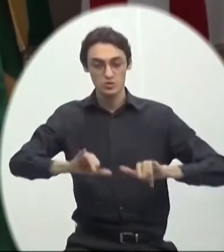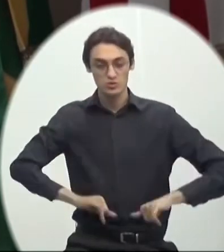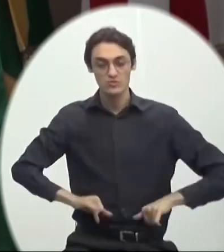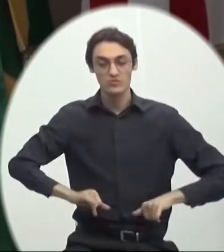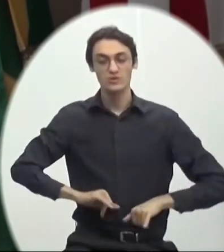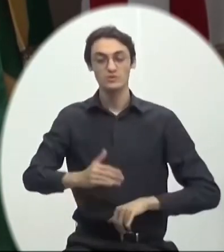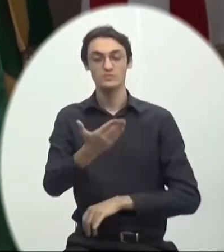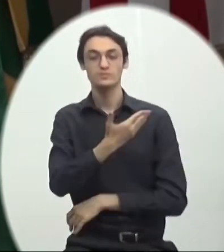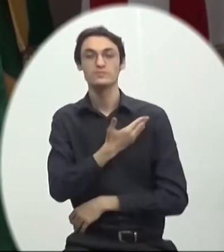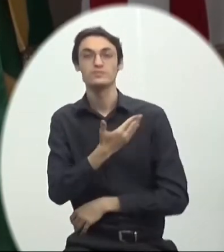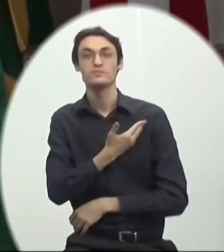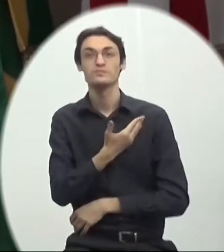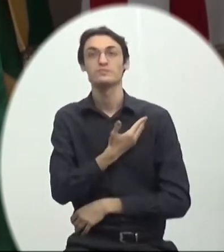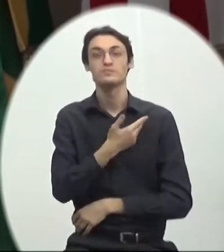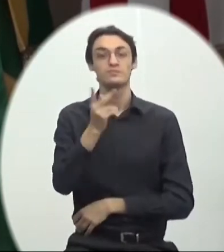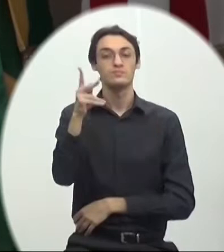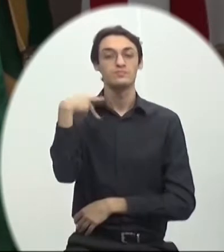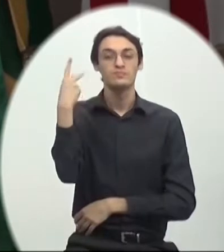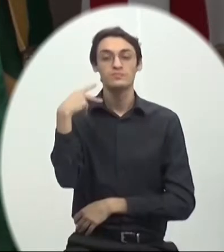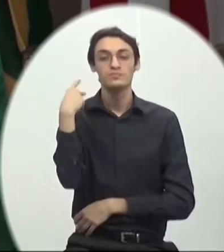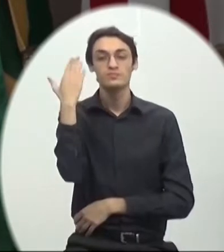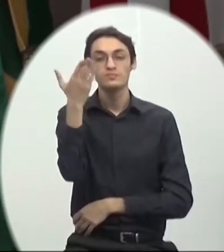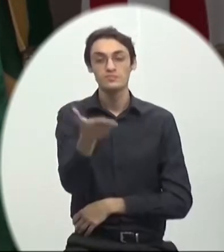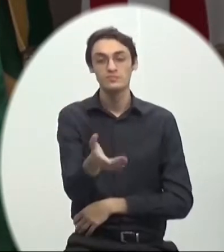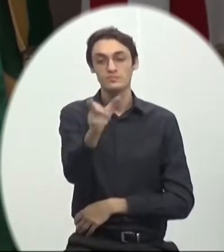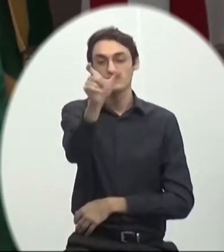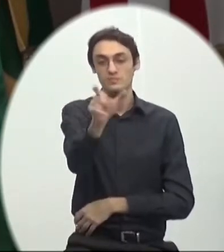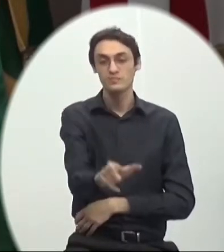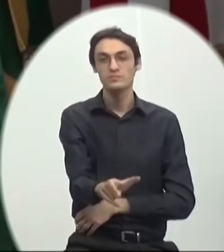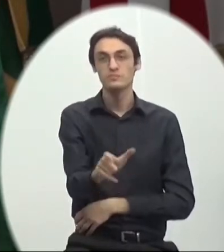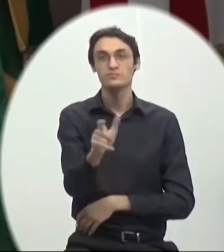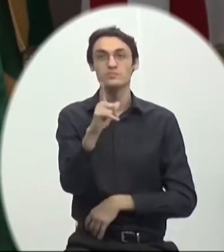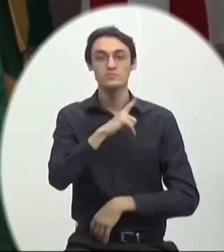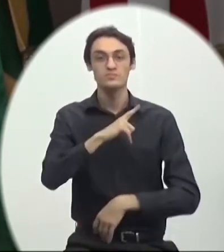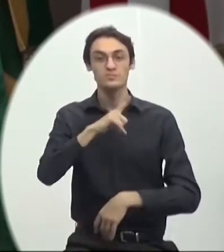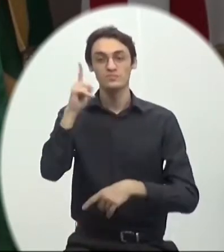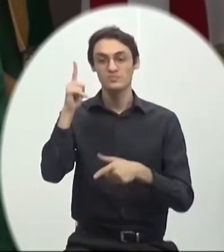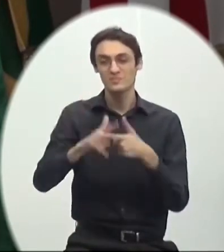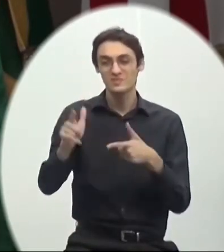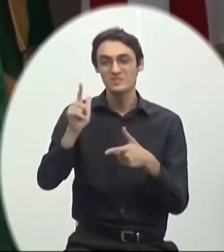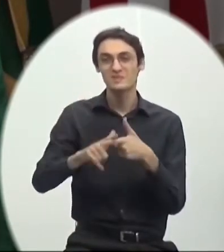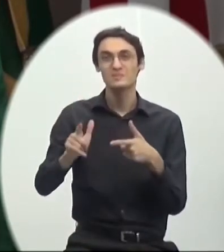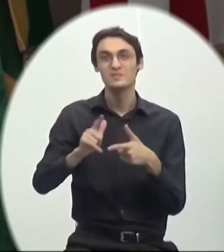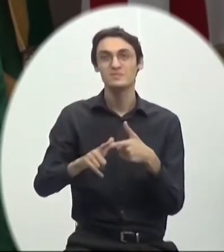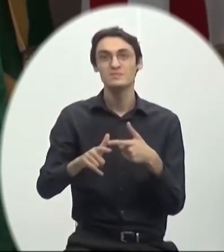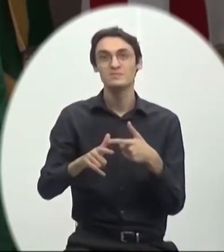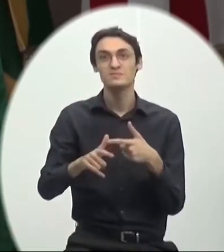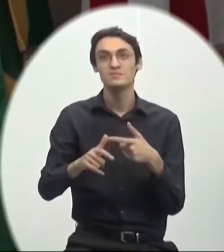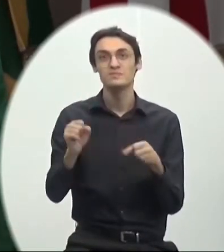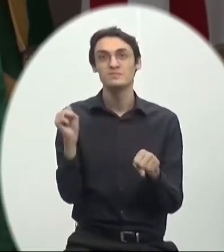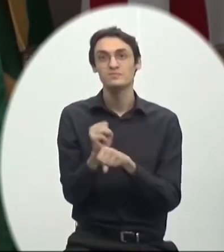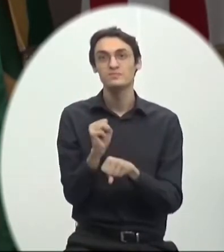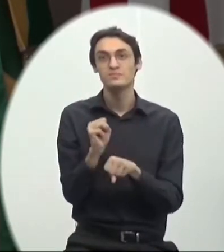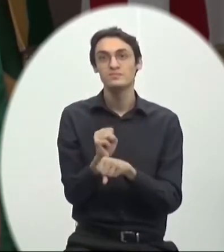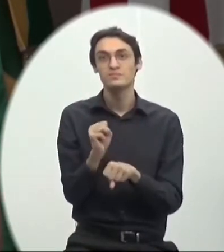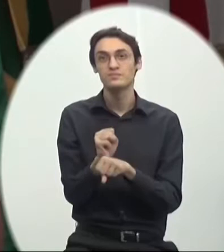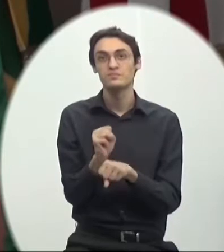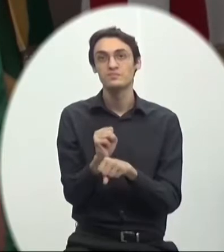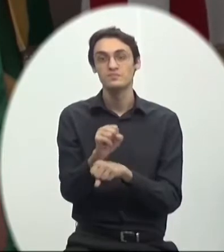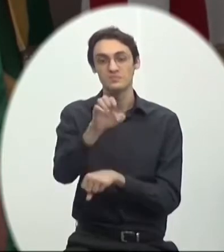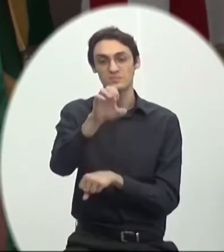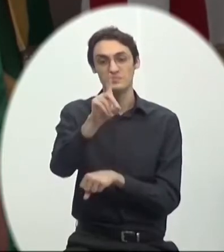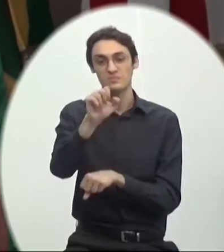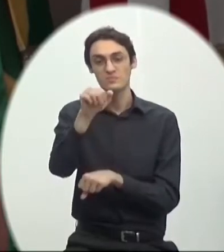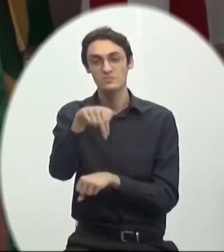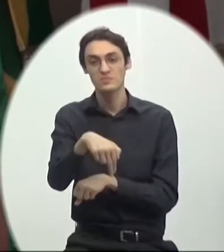colega vereador, que está passando por uma situação difícil. Eu espero que, vereador Edson, que